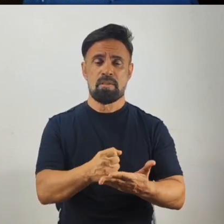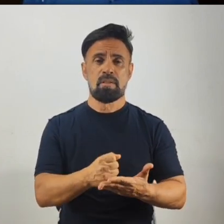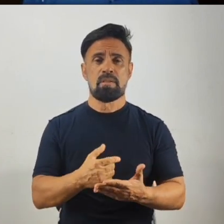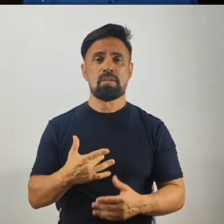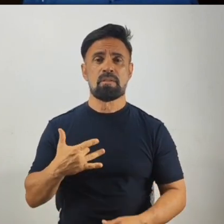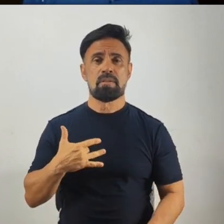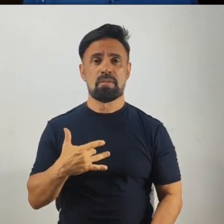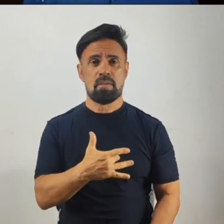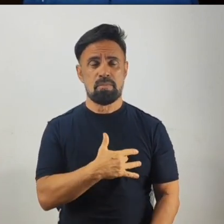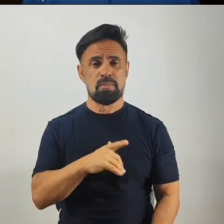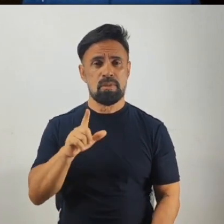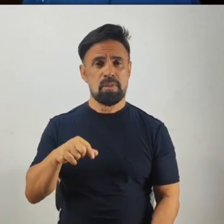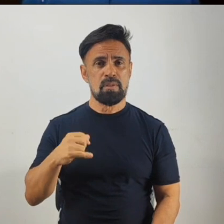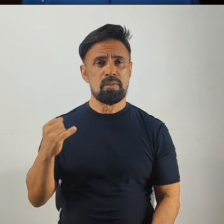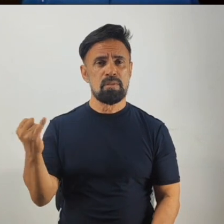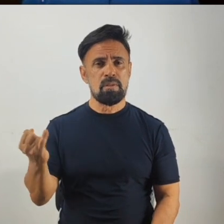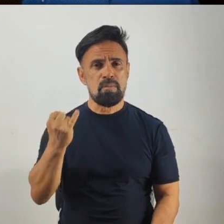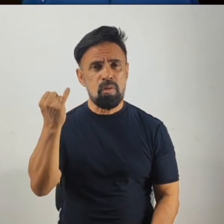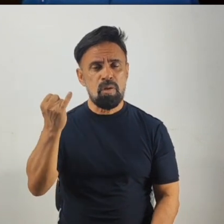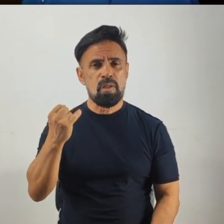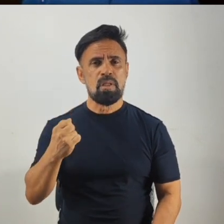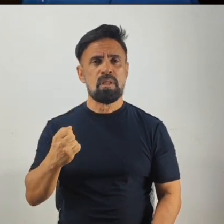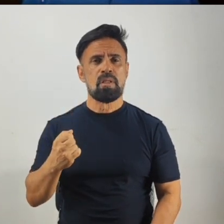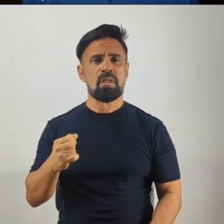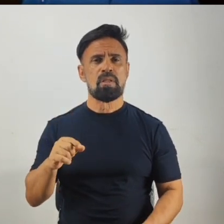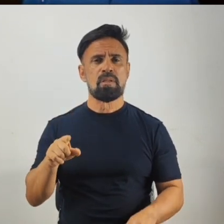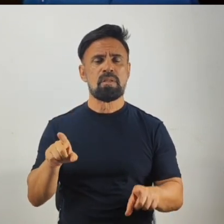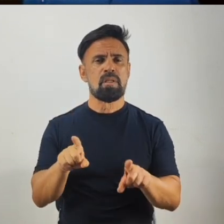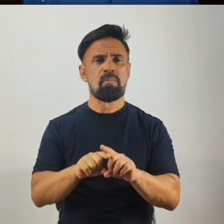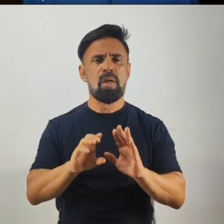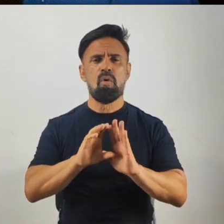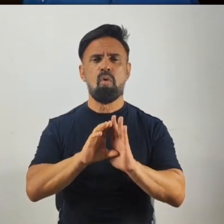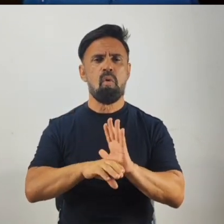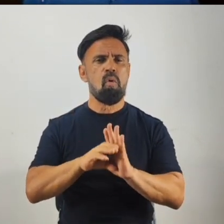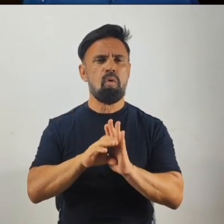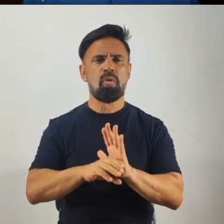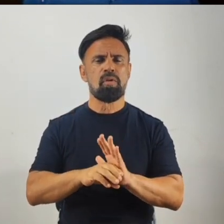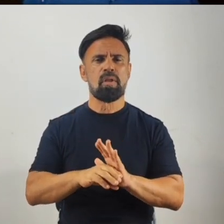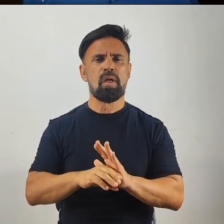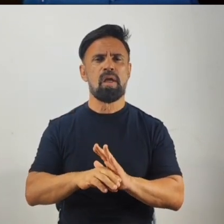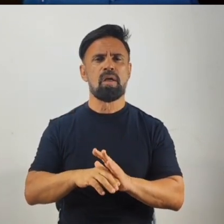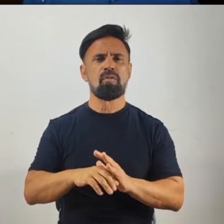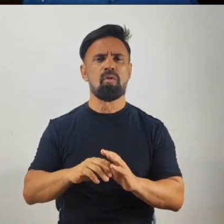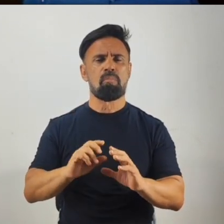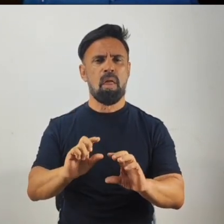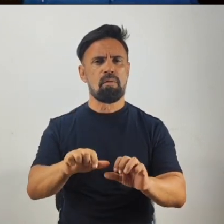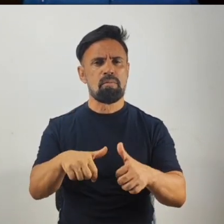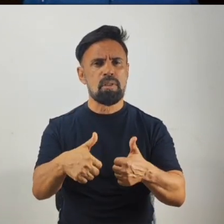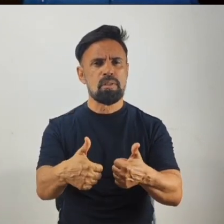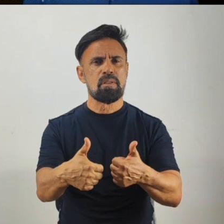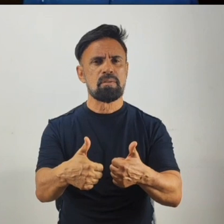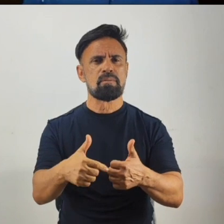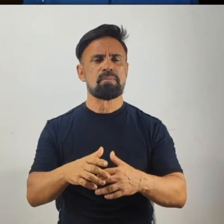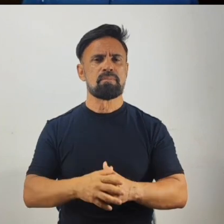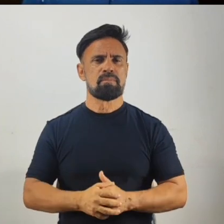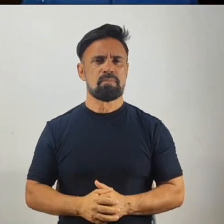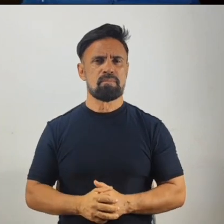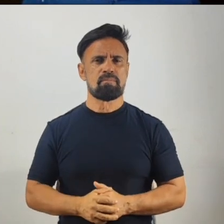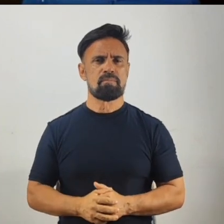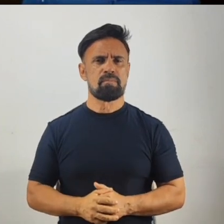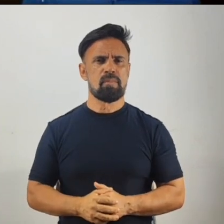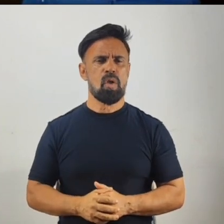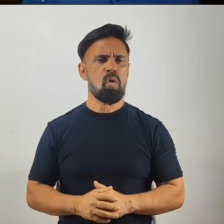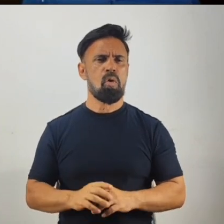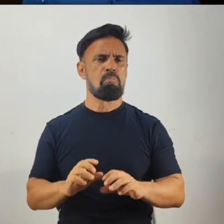assistência em saúde, é importante a gente falar também sobre conceitos relacionados à qualidade. Como a